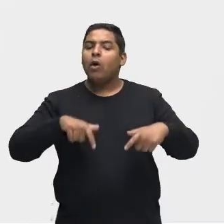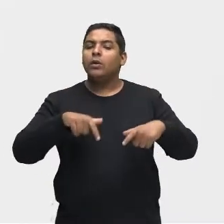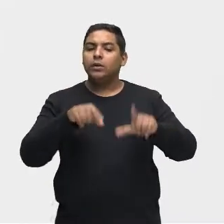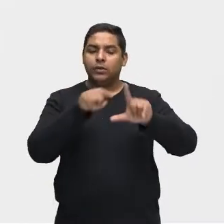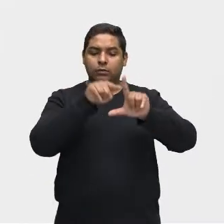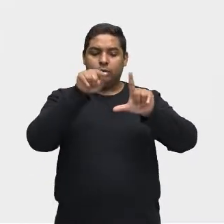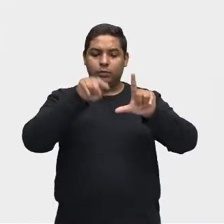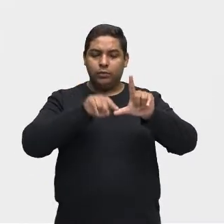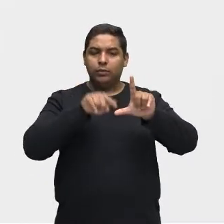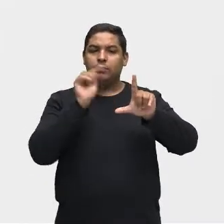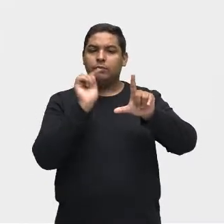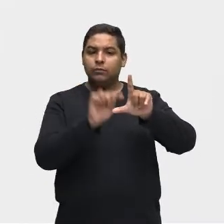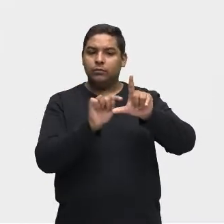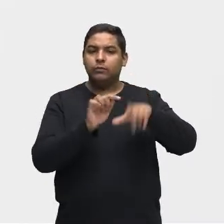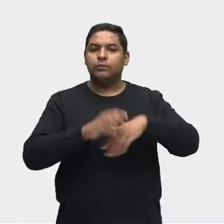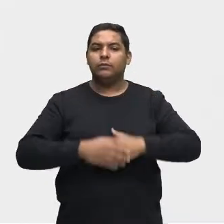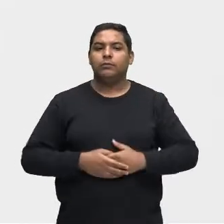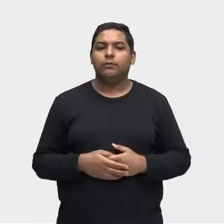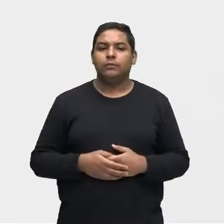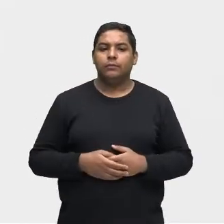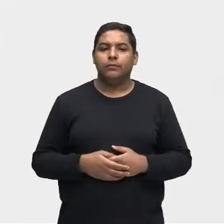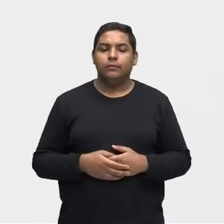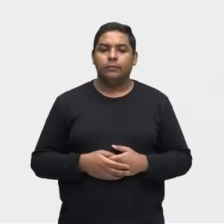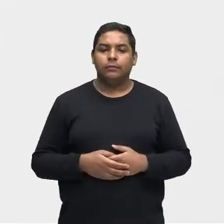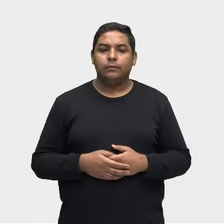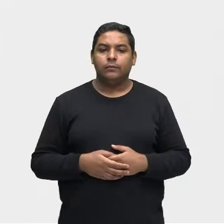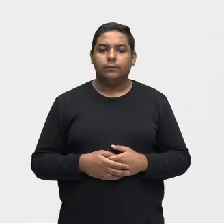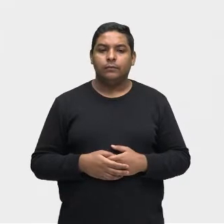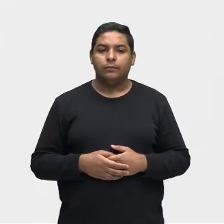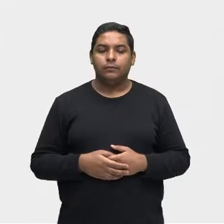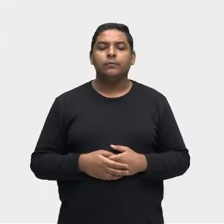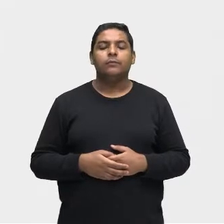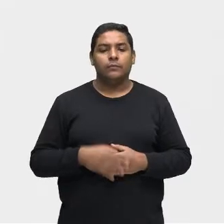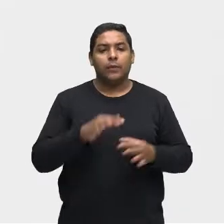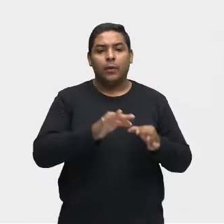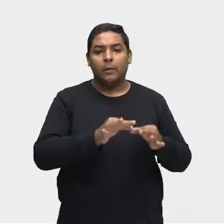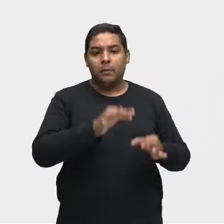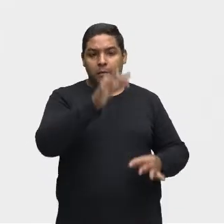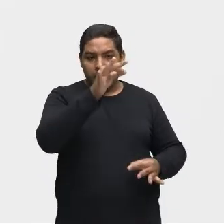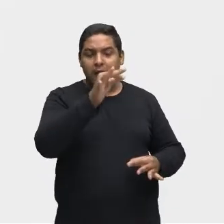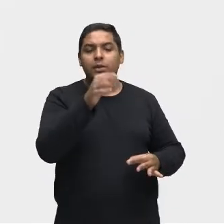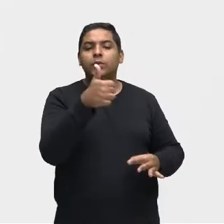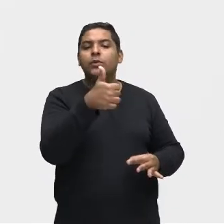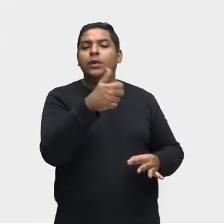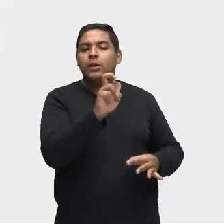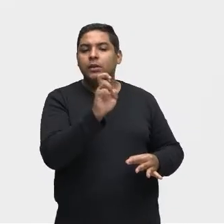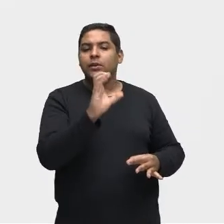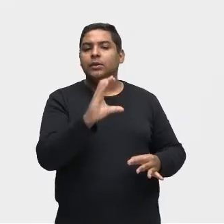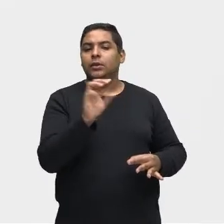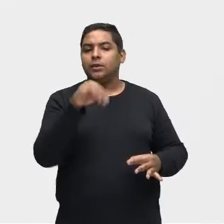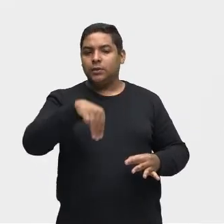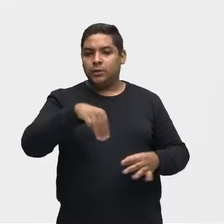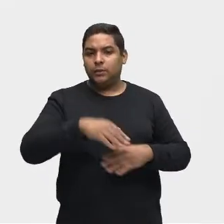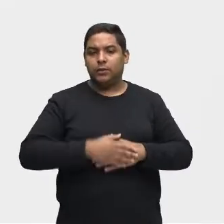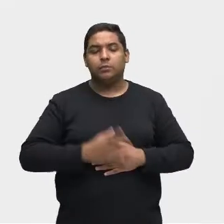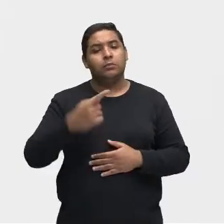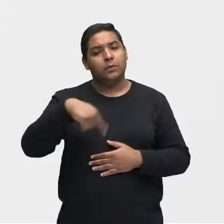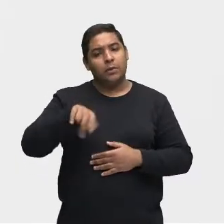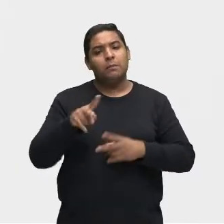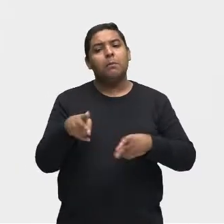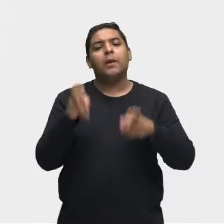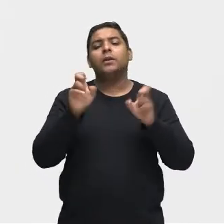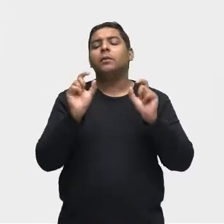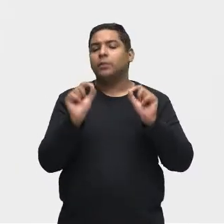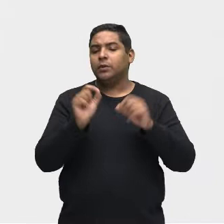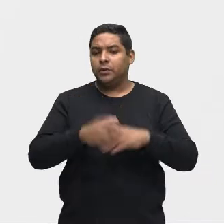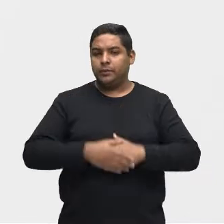Tanto a nossa altura está aqui, ou seja, medindo 15 centímetros. Então, nós vimos que para